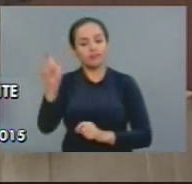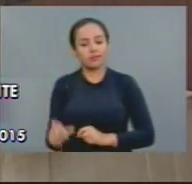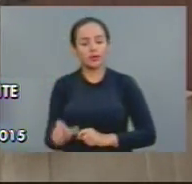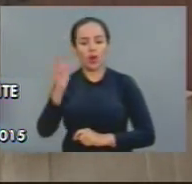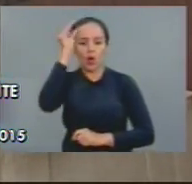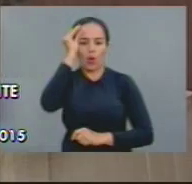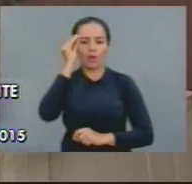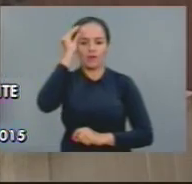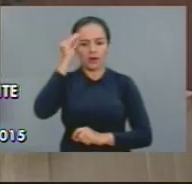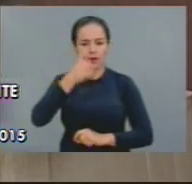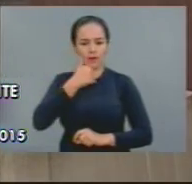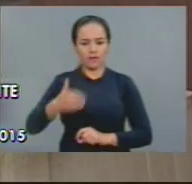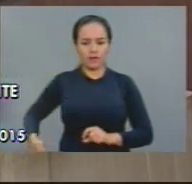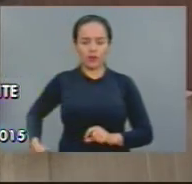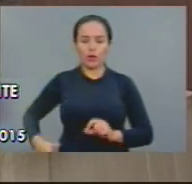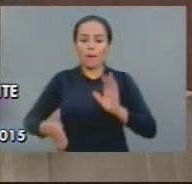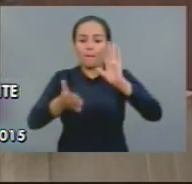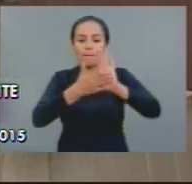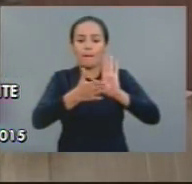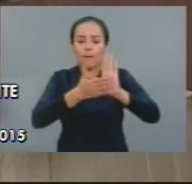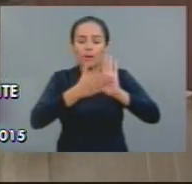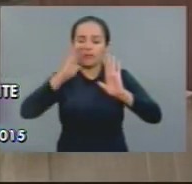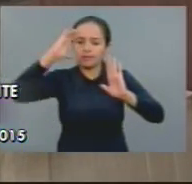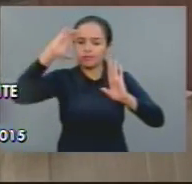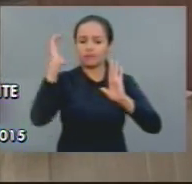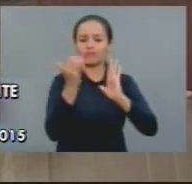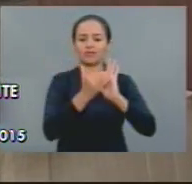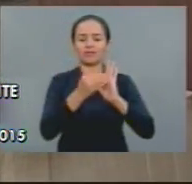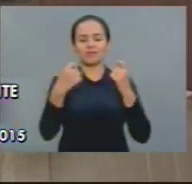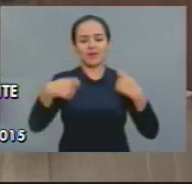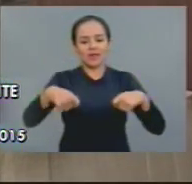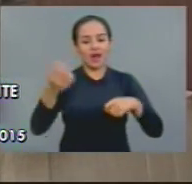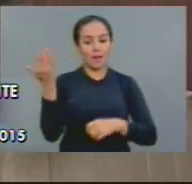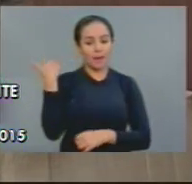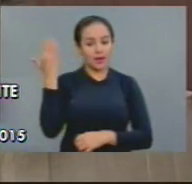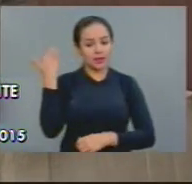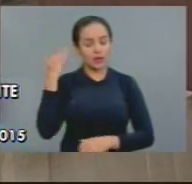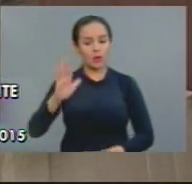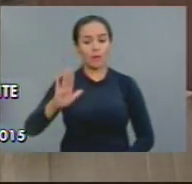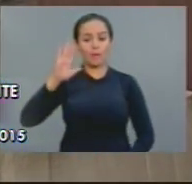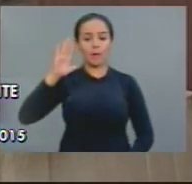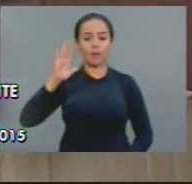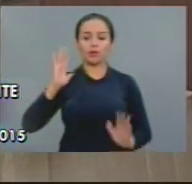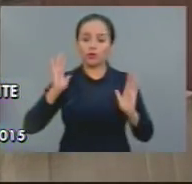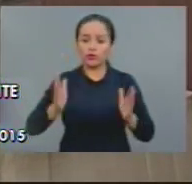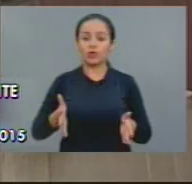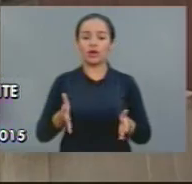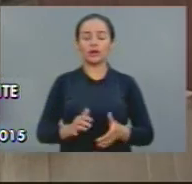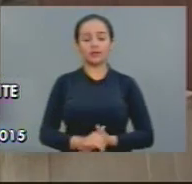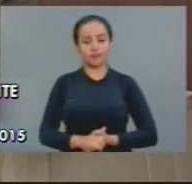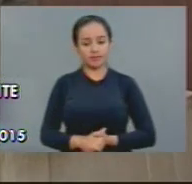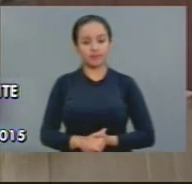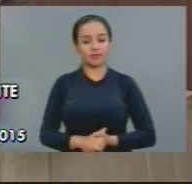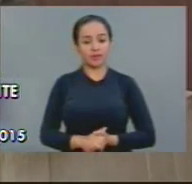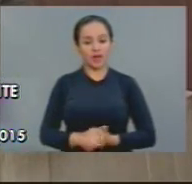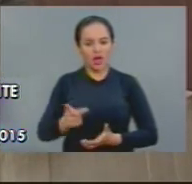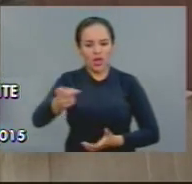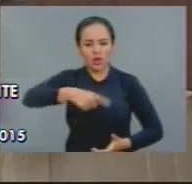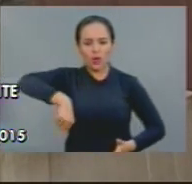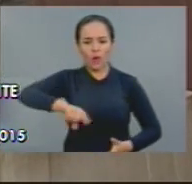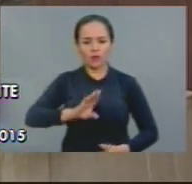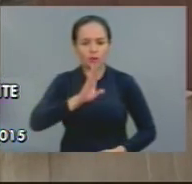É isso que eles querem. E nós não podemos, repito, dizer que